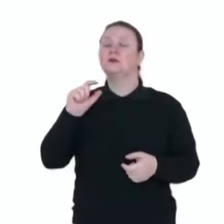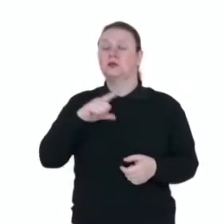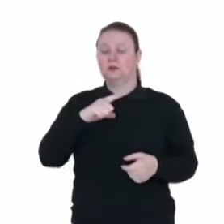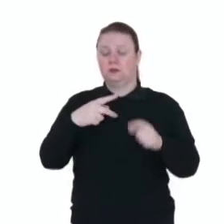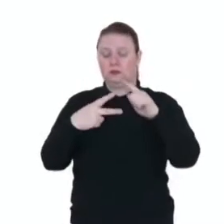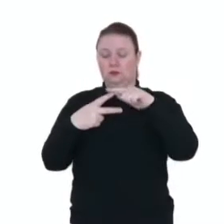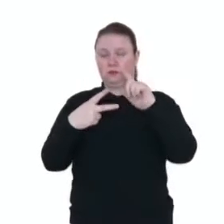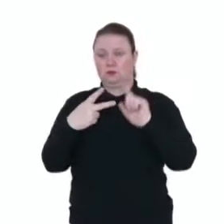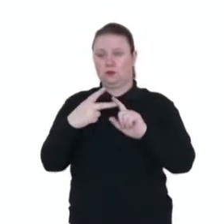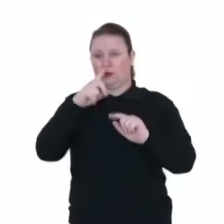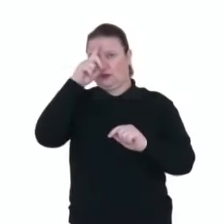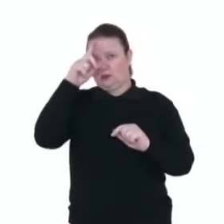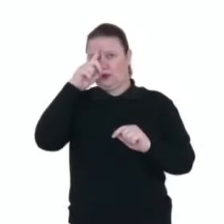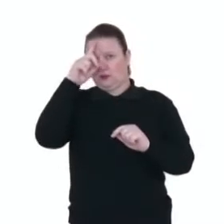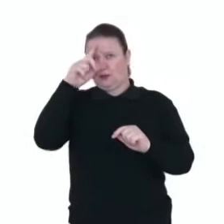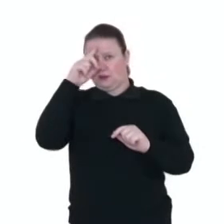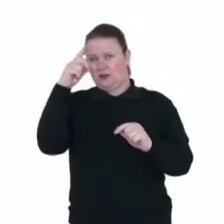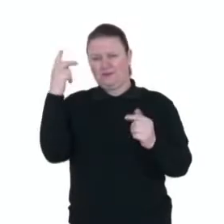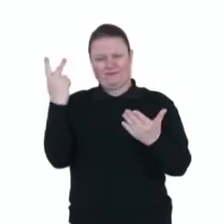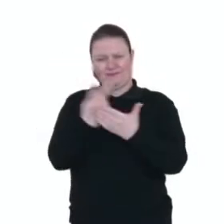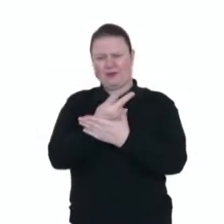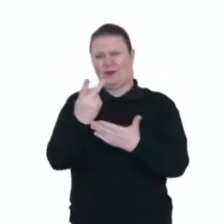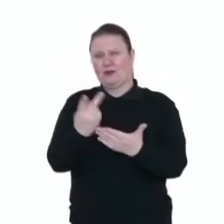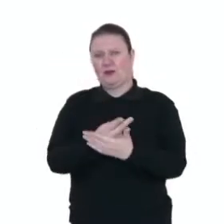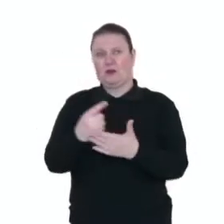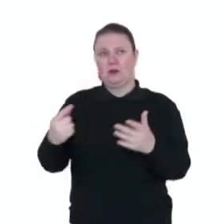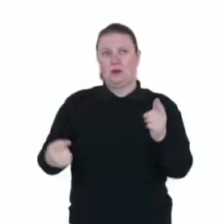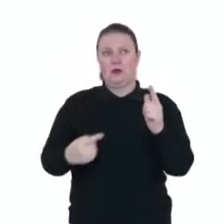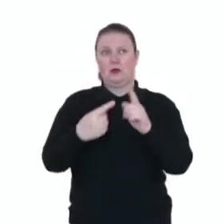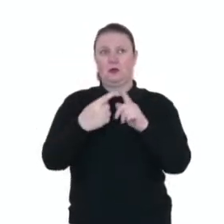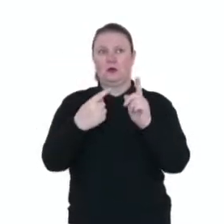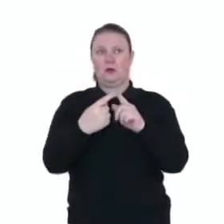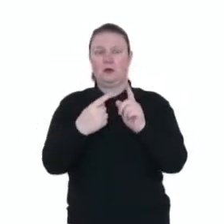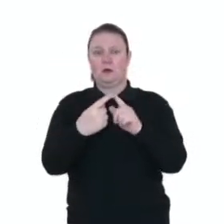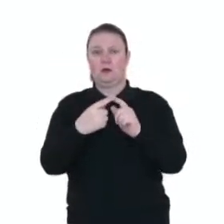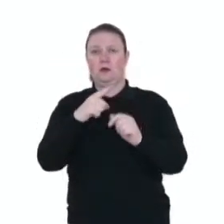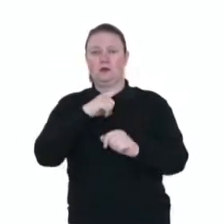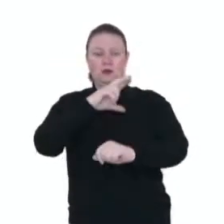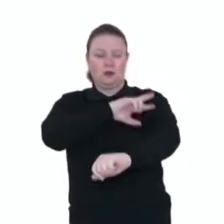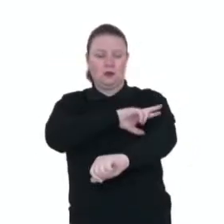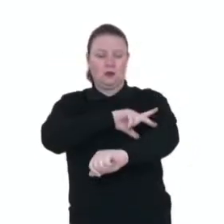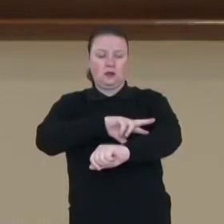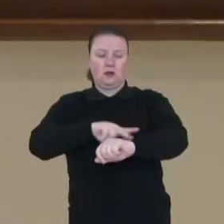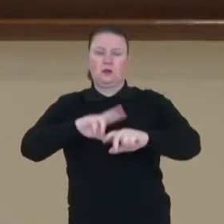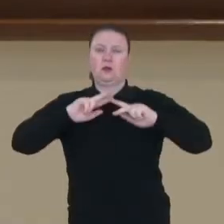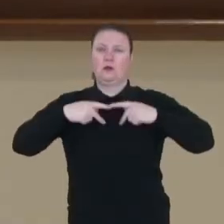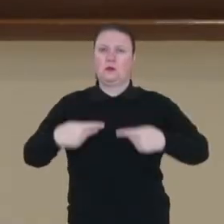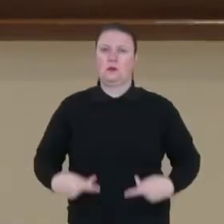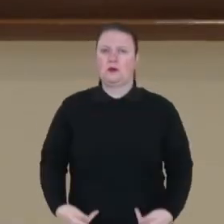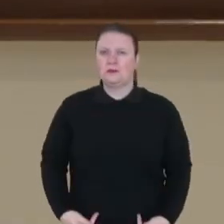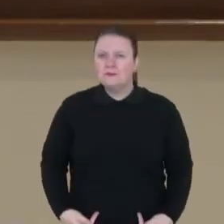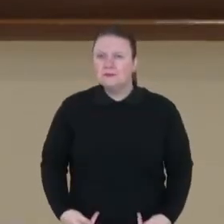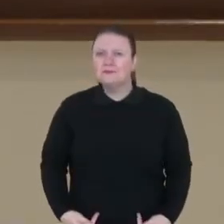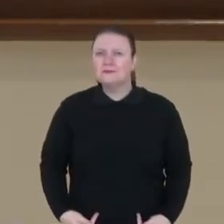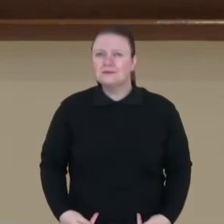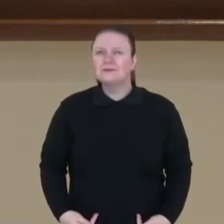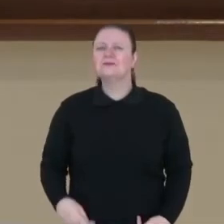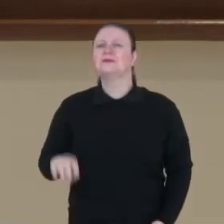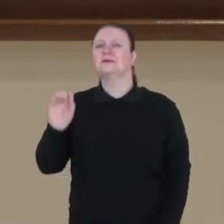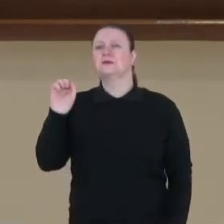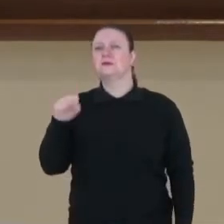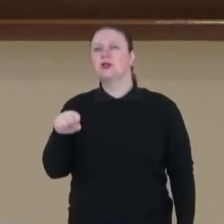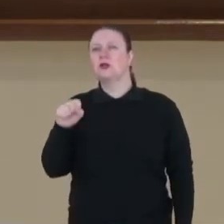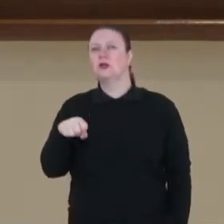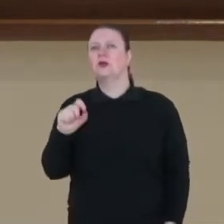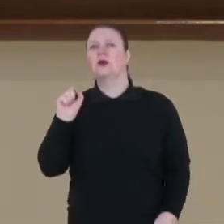ideias totalmente equivocadas, que é a primeira de que existem raças humanas. Sim, porque esse é um